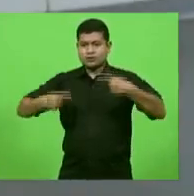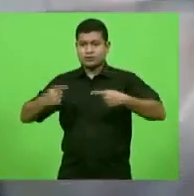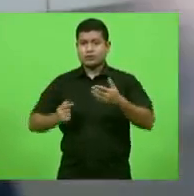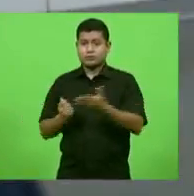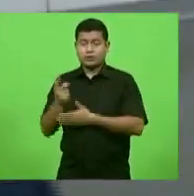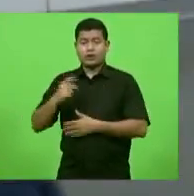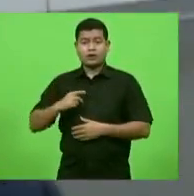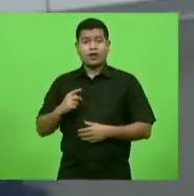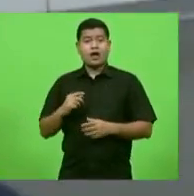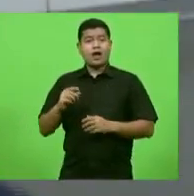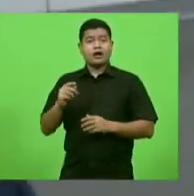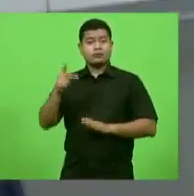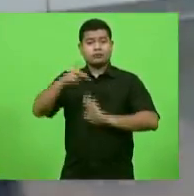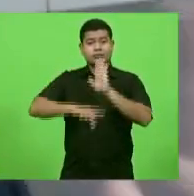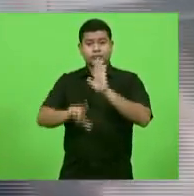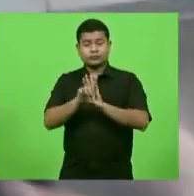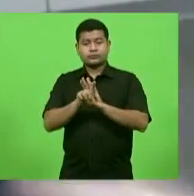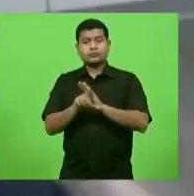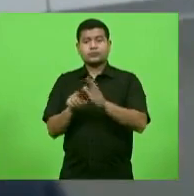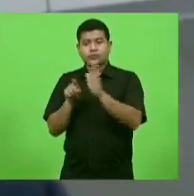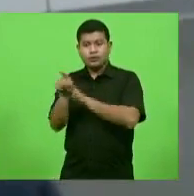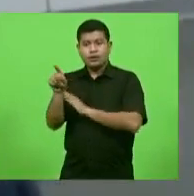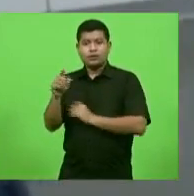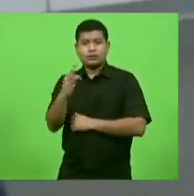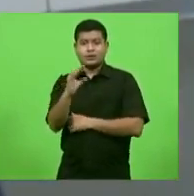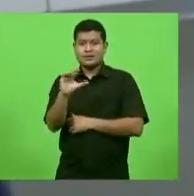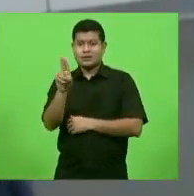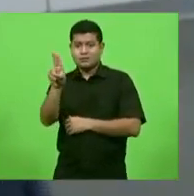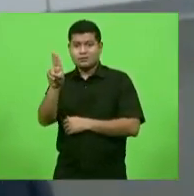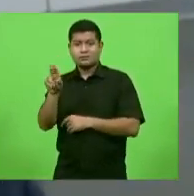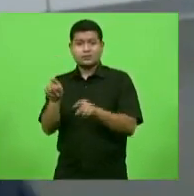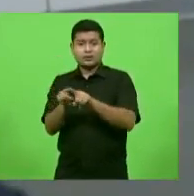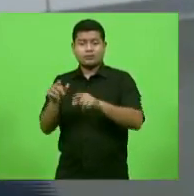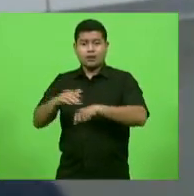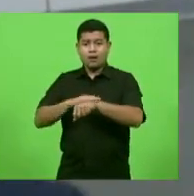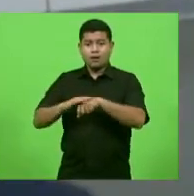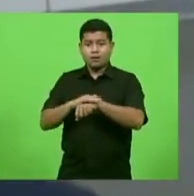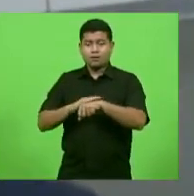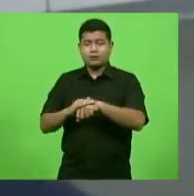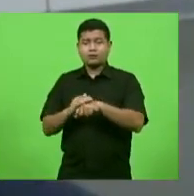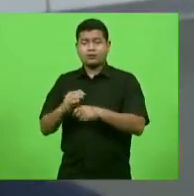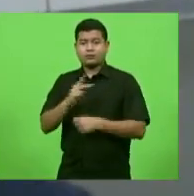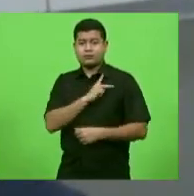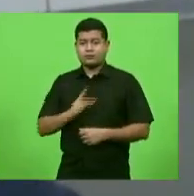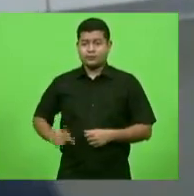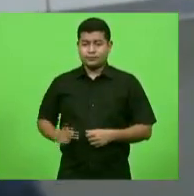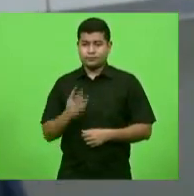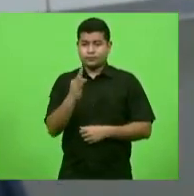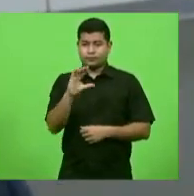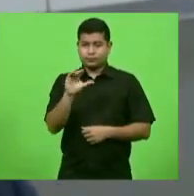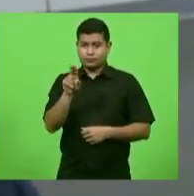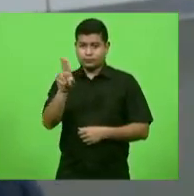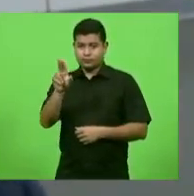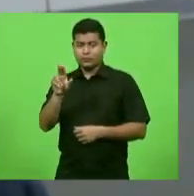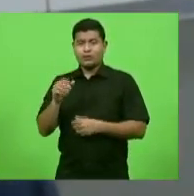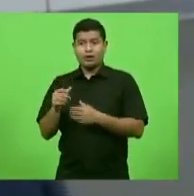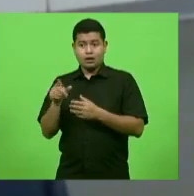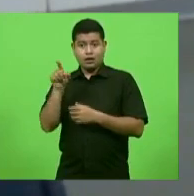lei, consulta ao TCU e conversa pessoal com o presidente do TCU, onde foi deveras